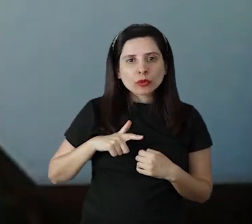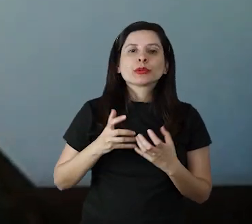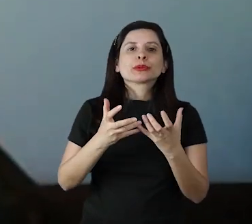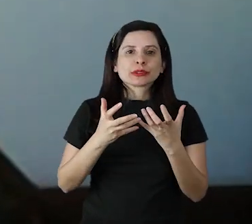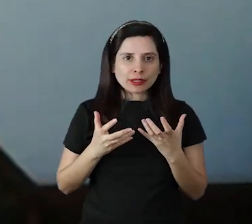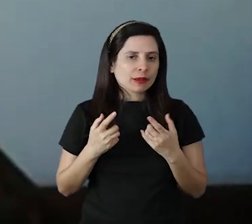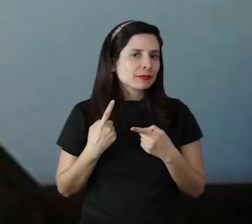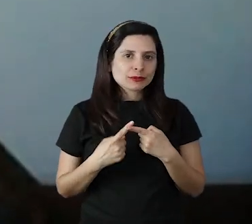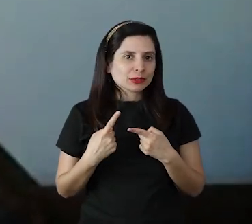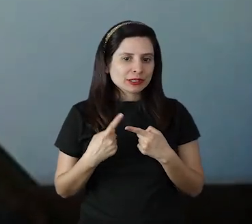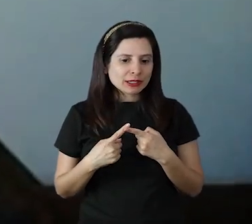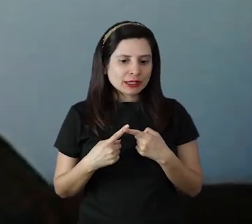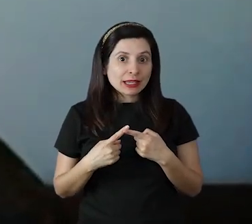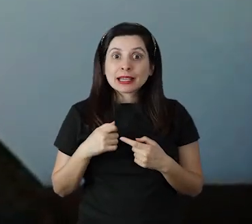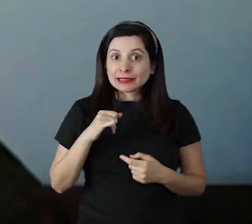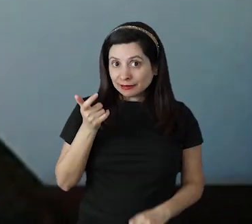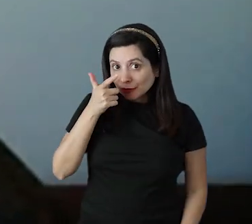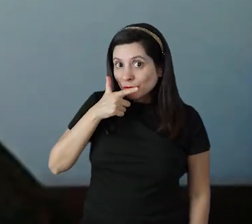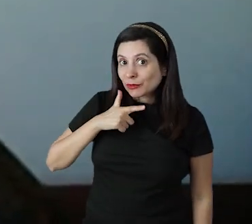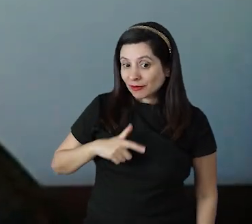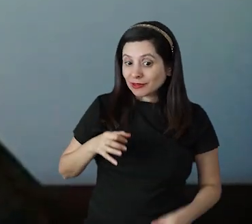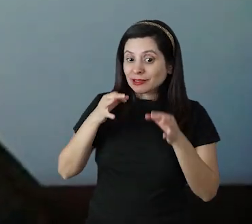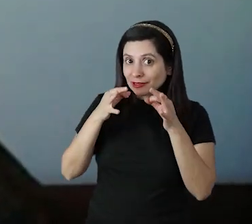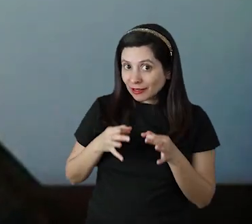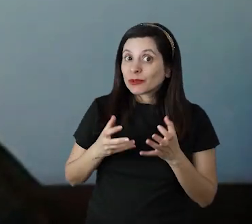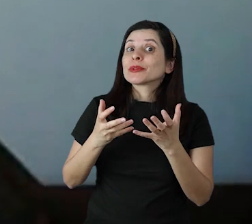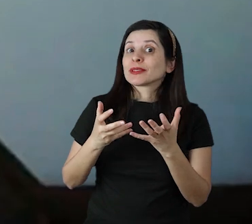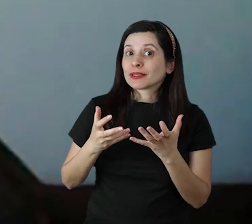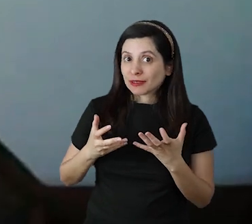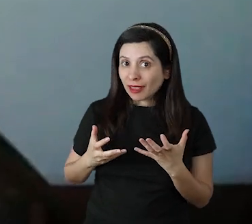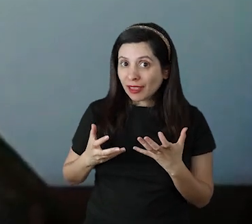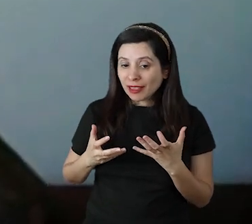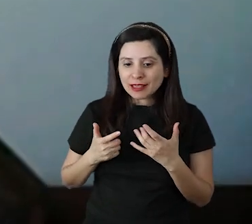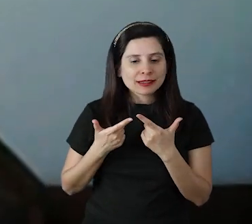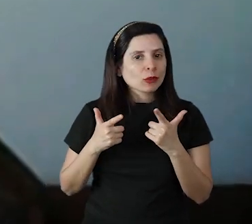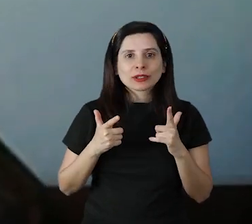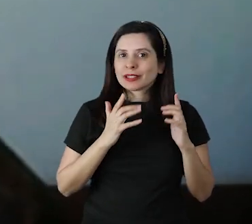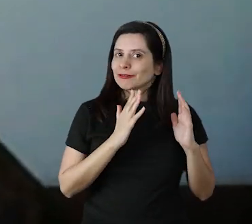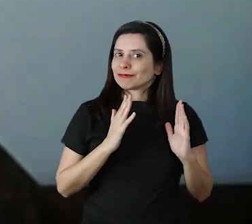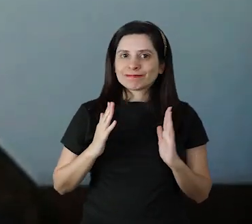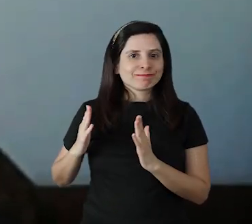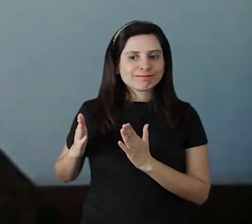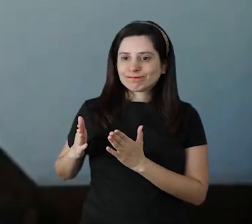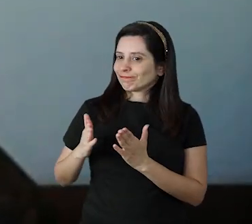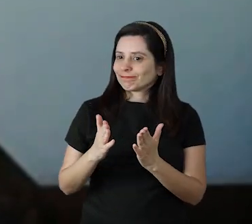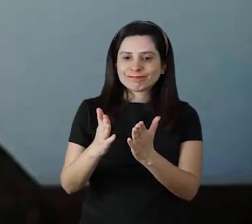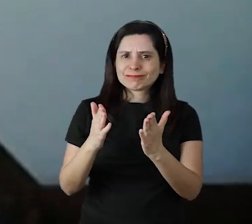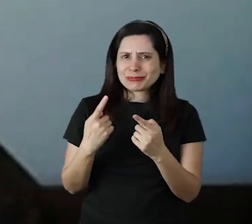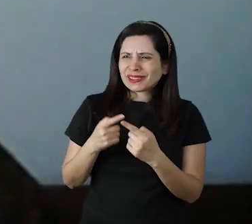quer, né. Por quê? Porque se ele conseguir exatamente o que ele quer, não teve jornada, né. Para que que eu vi esse